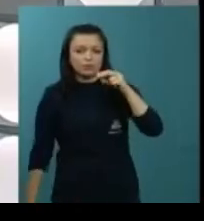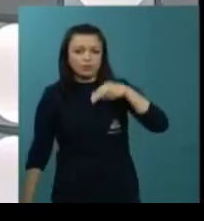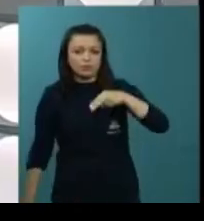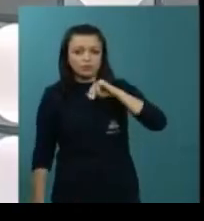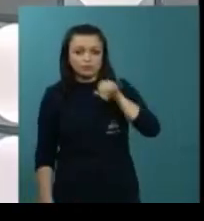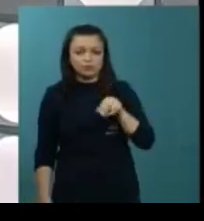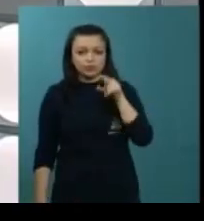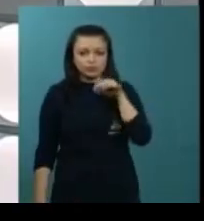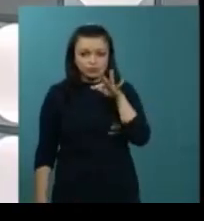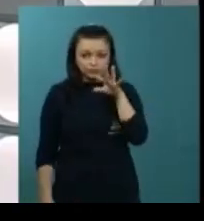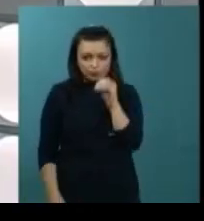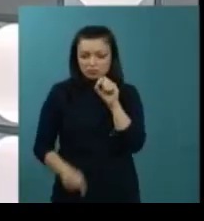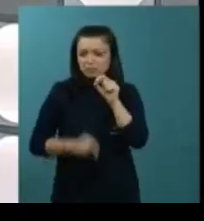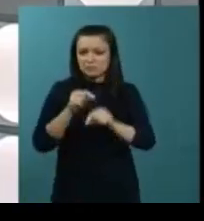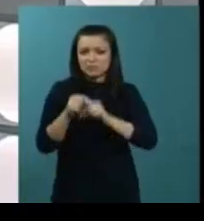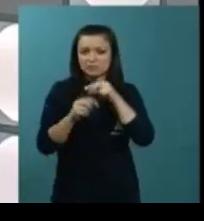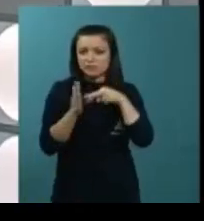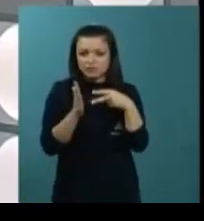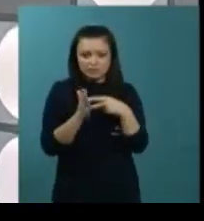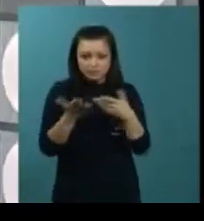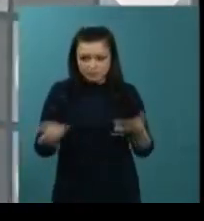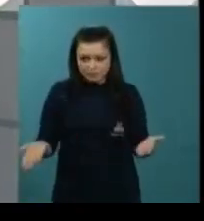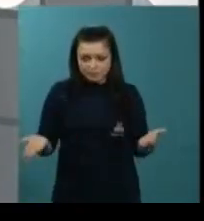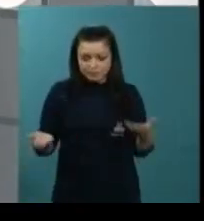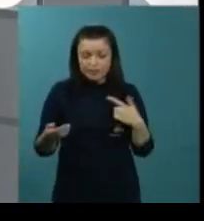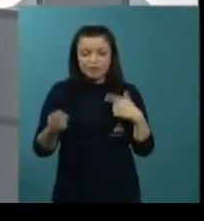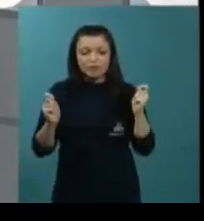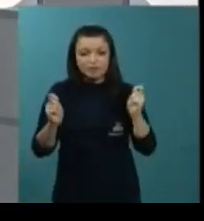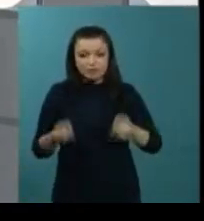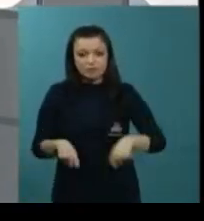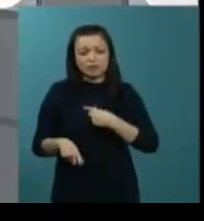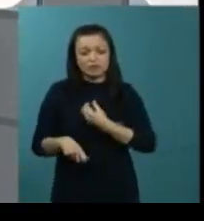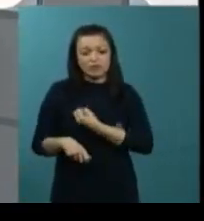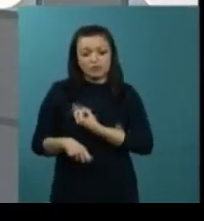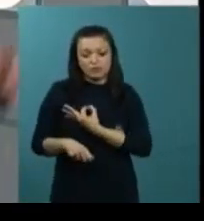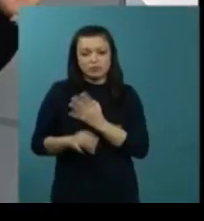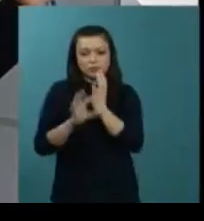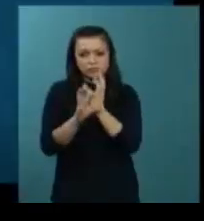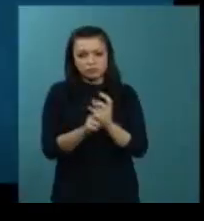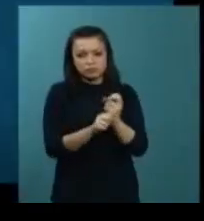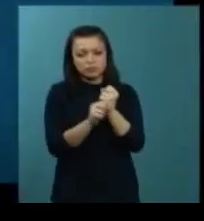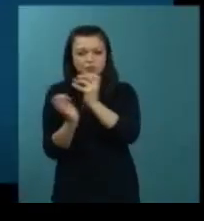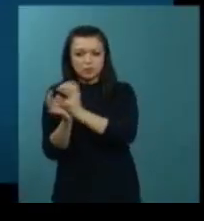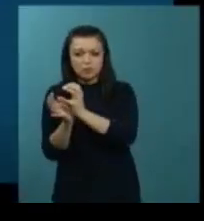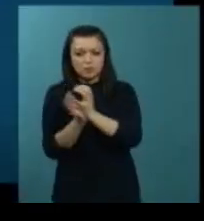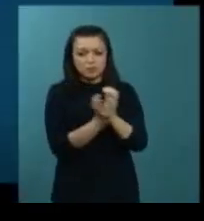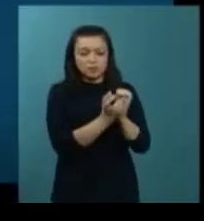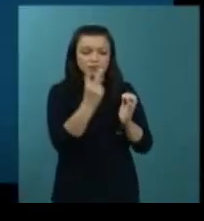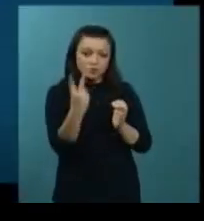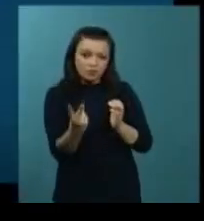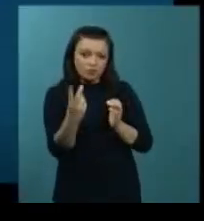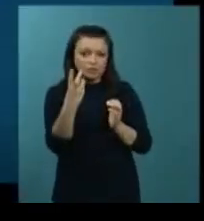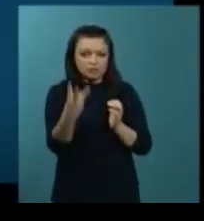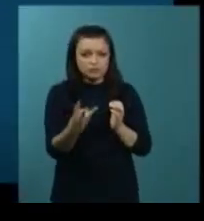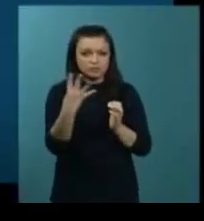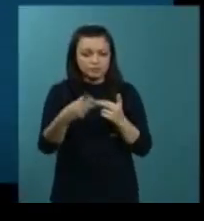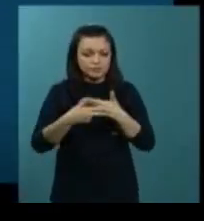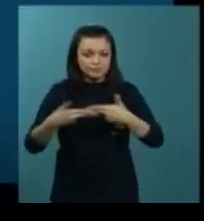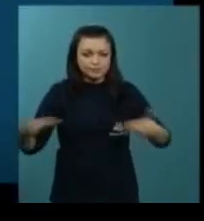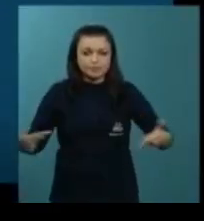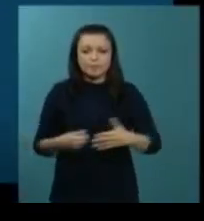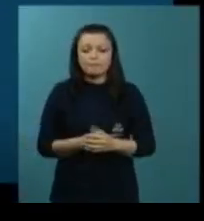fazer operações com dois ou mais conjuntos. Comecemos pela notação.